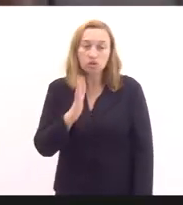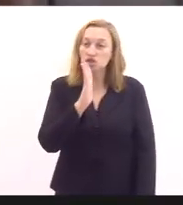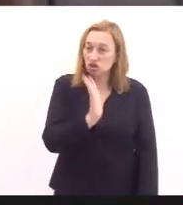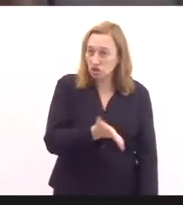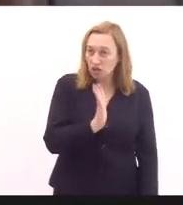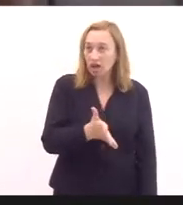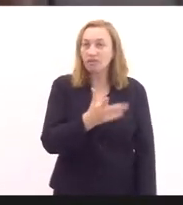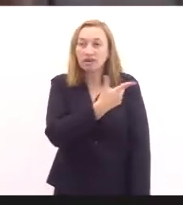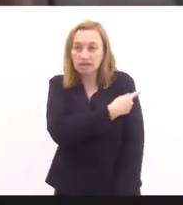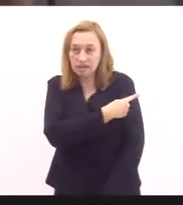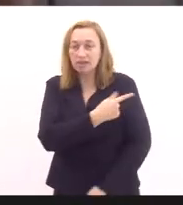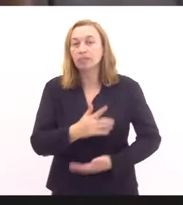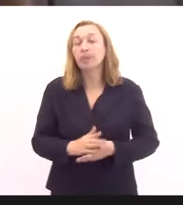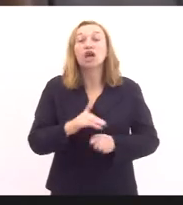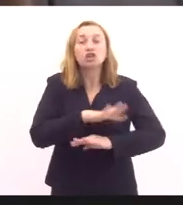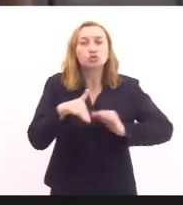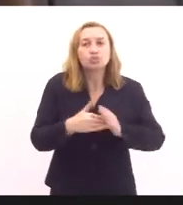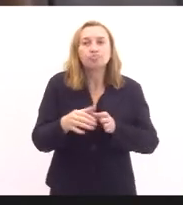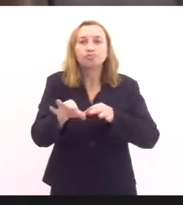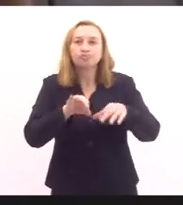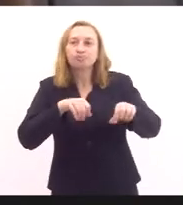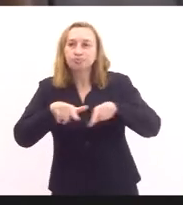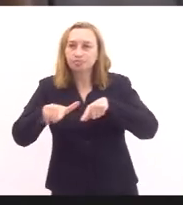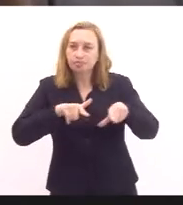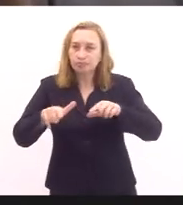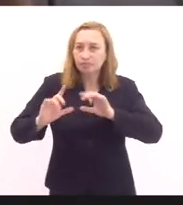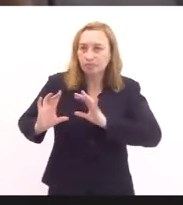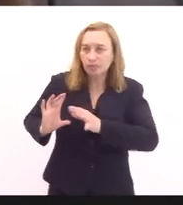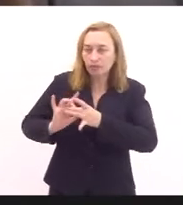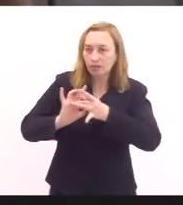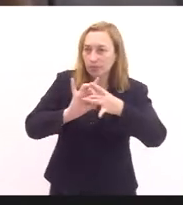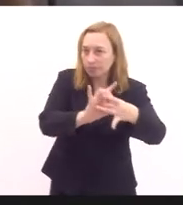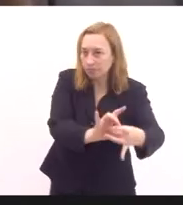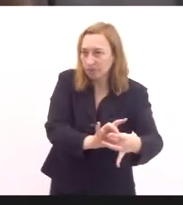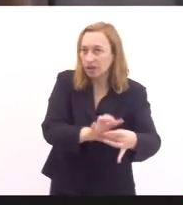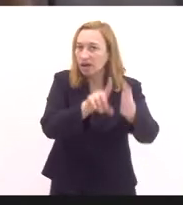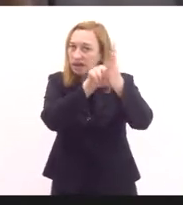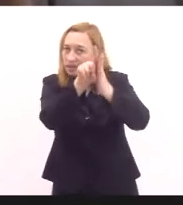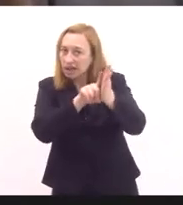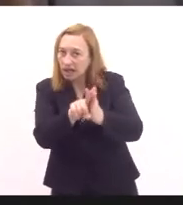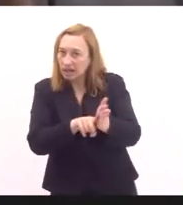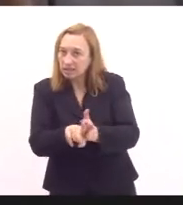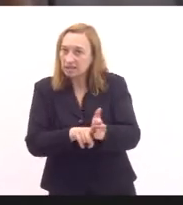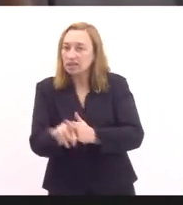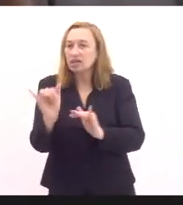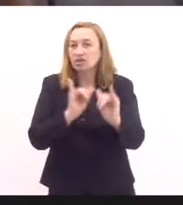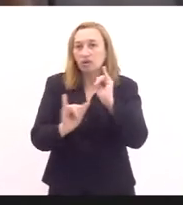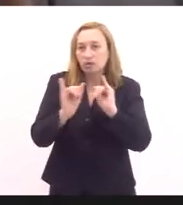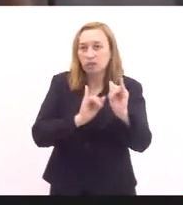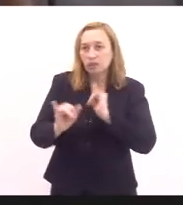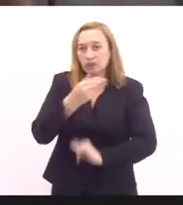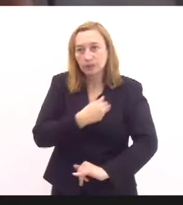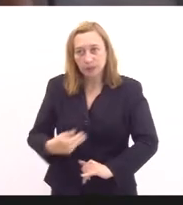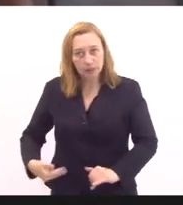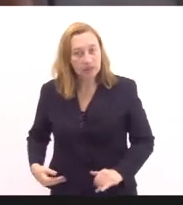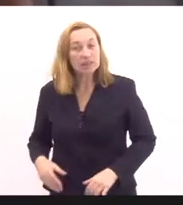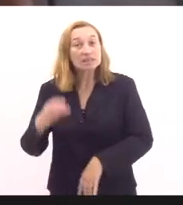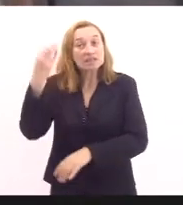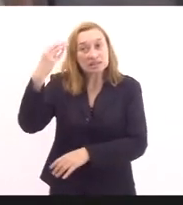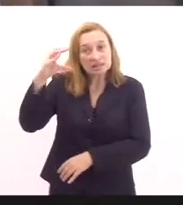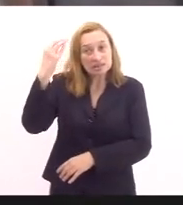tomado a vacina Então todo esse trabalho combinando análise de dados públicos e